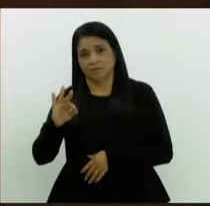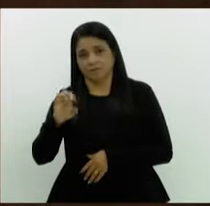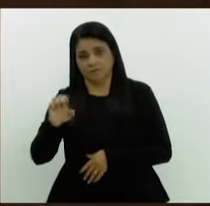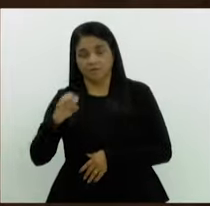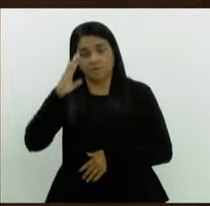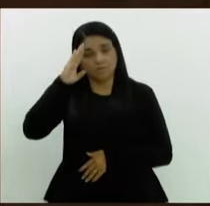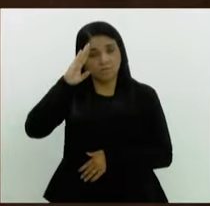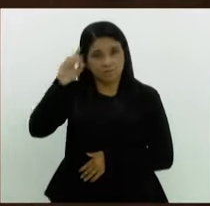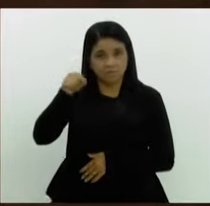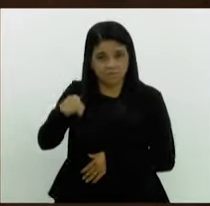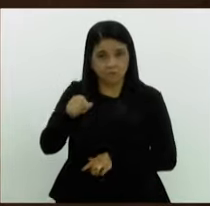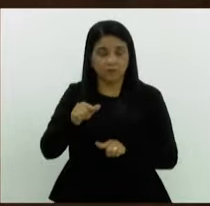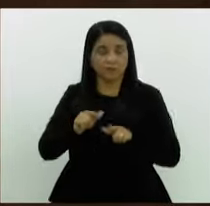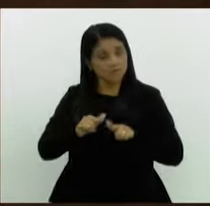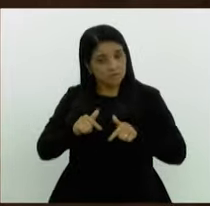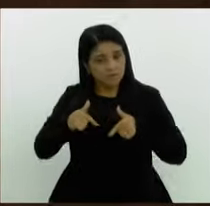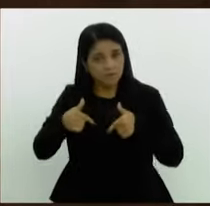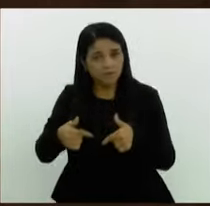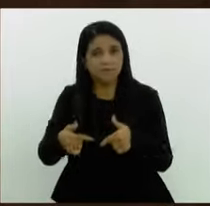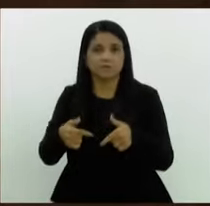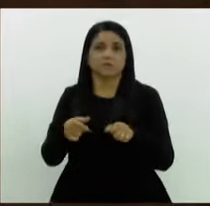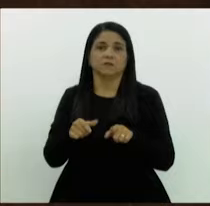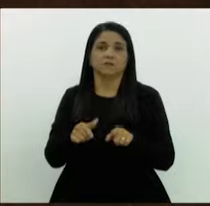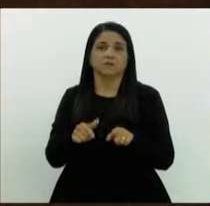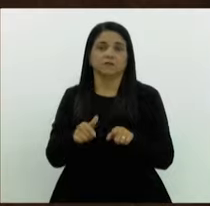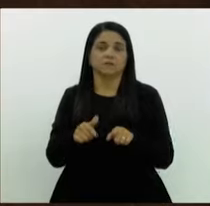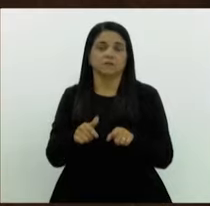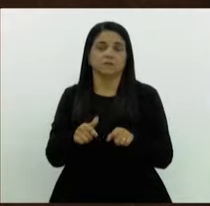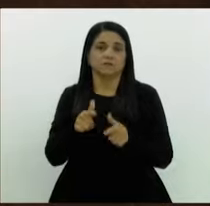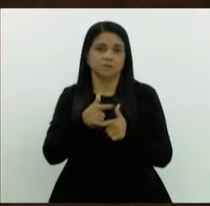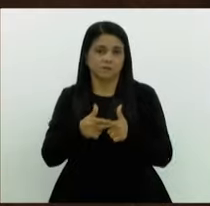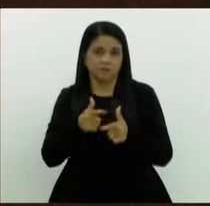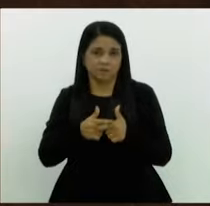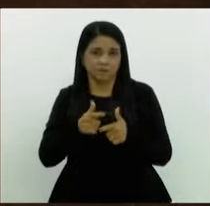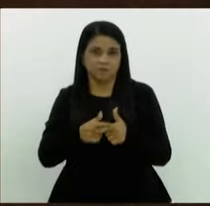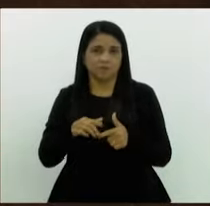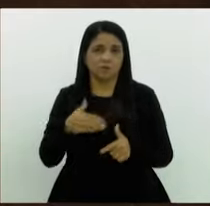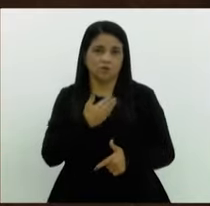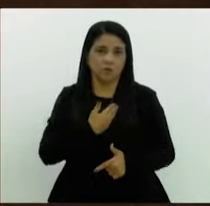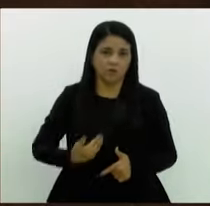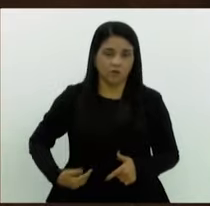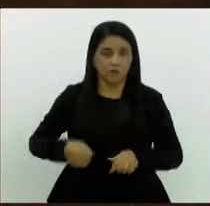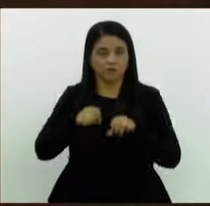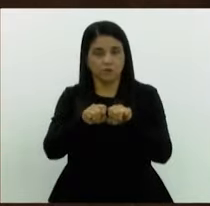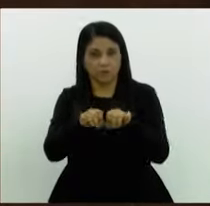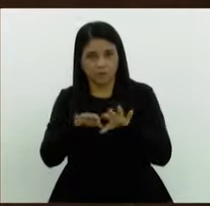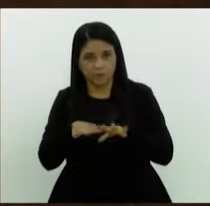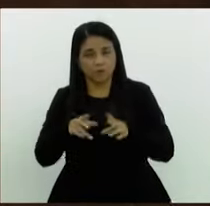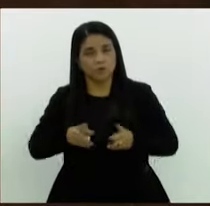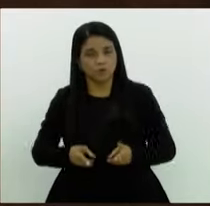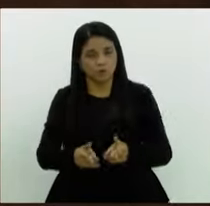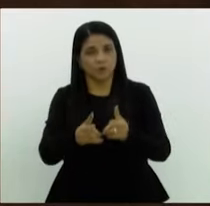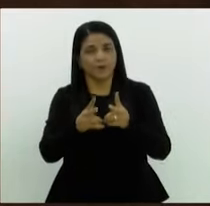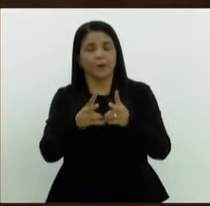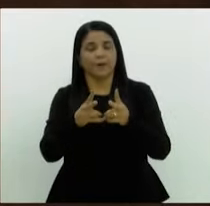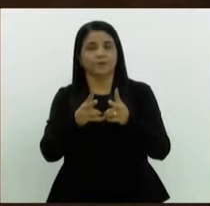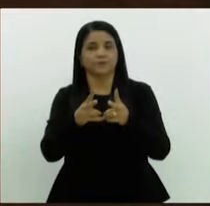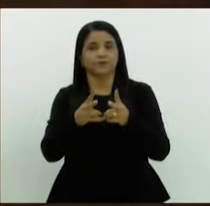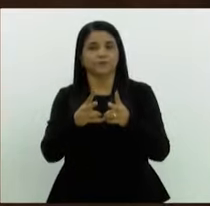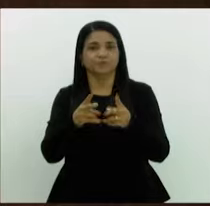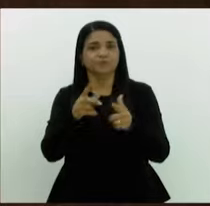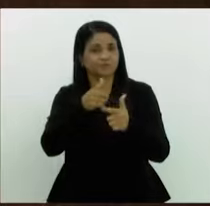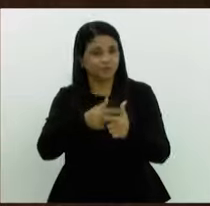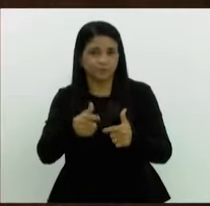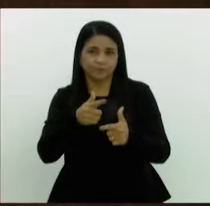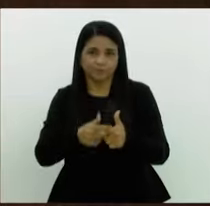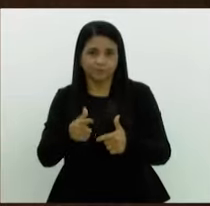não enfrentarmos essa questão, nós, todos nós, o governo, o parlamento, continuaremos enxugando gelo.